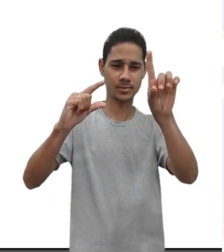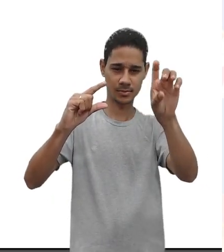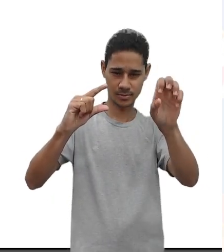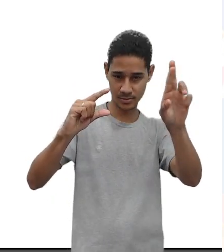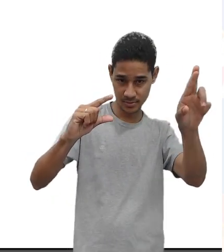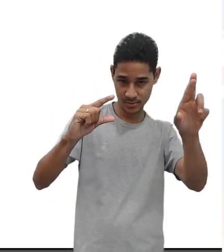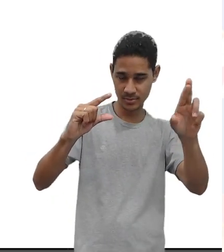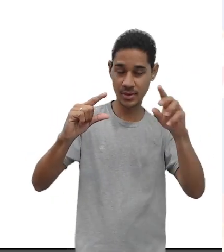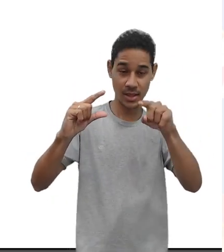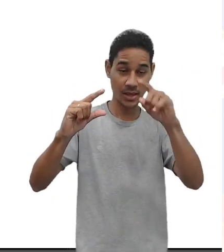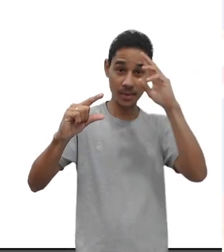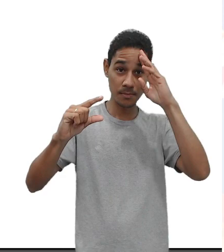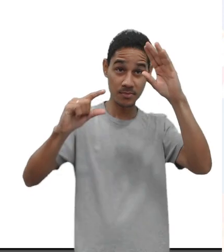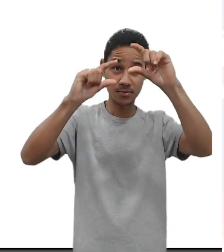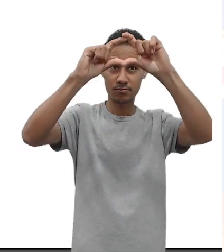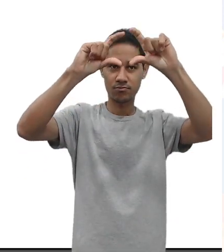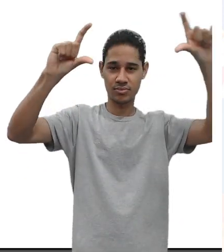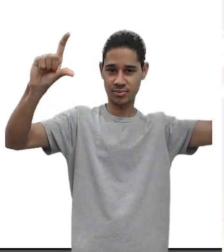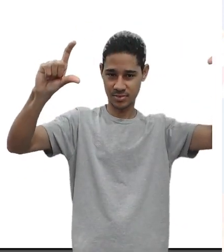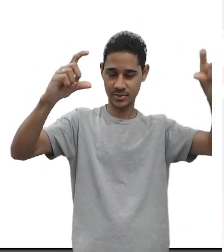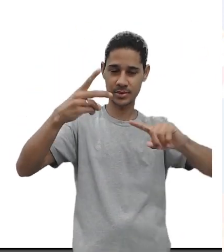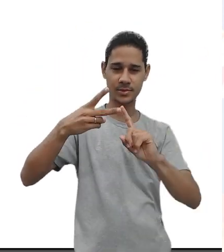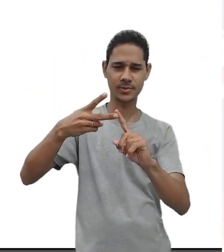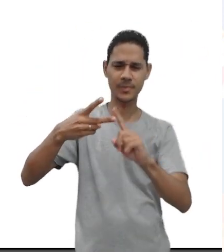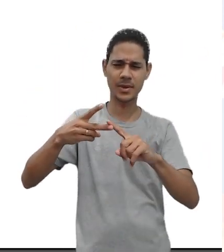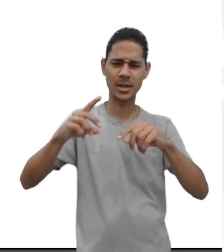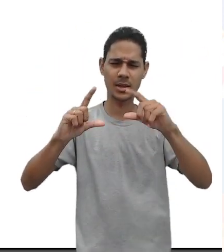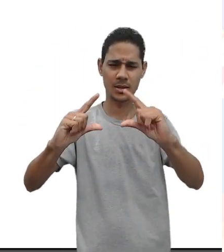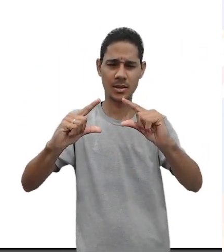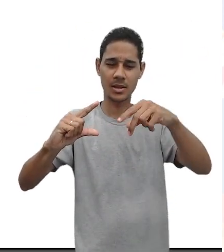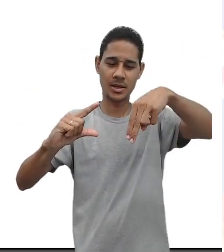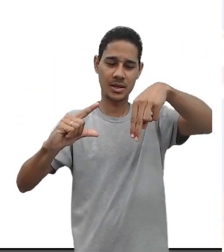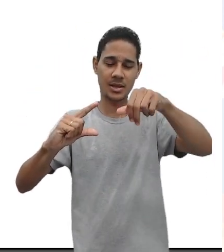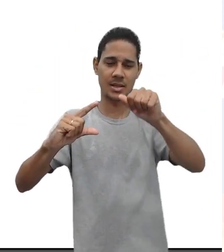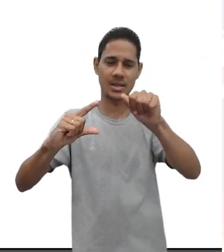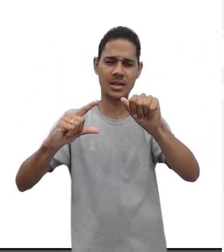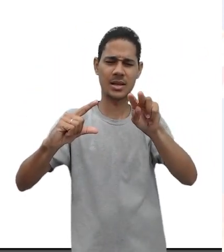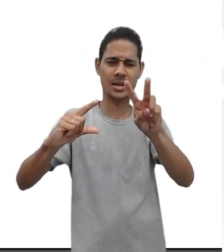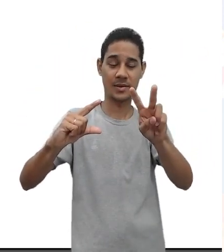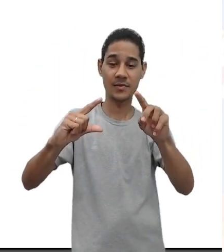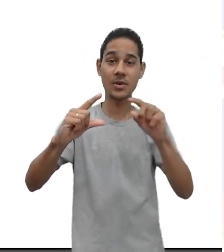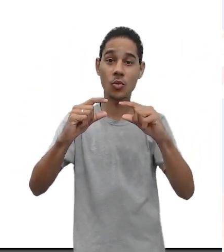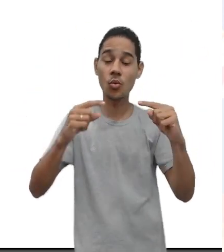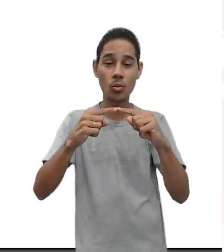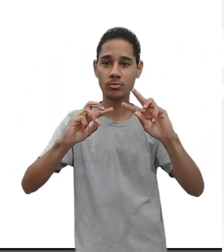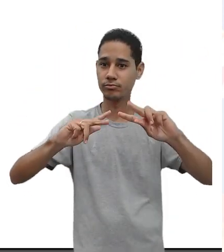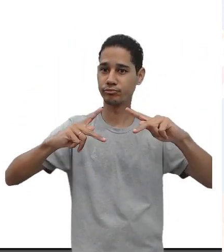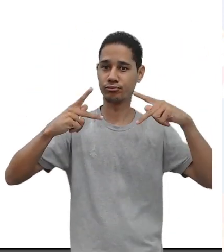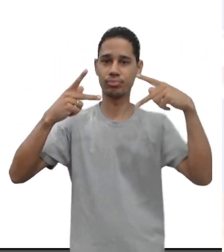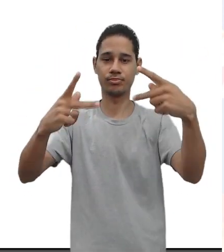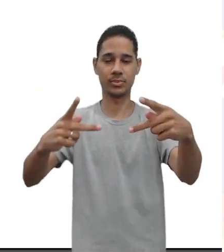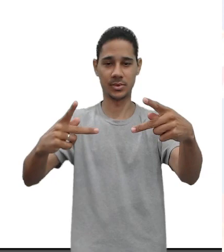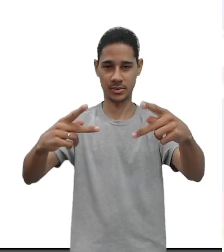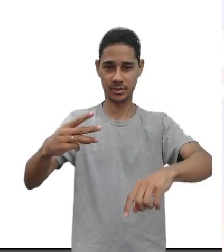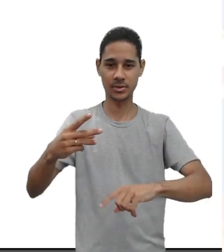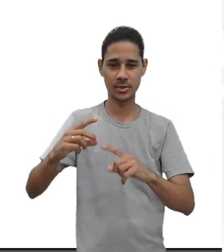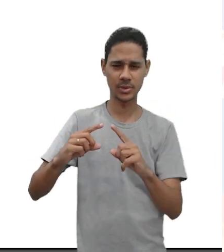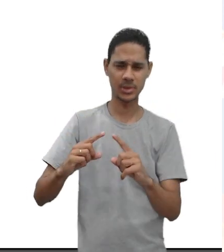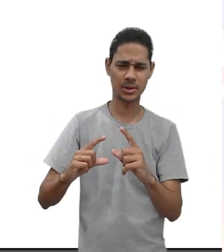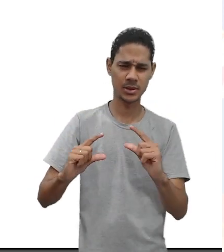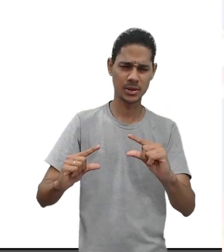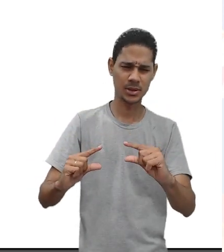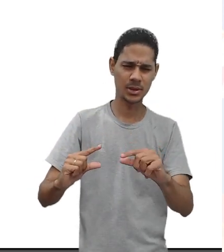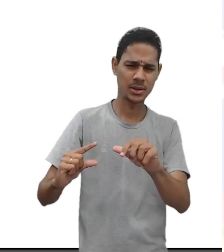o nav, que é destinado a agrupar links de navegação. Nós temos a section, que é usada para agrupar